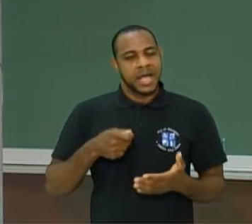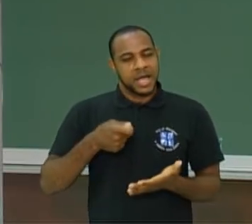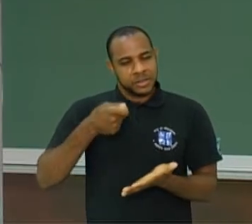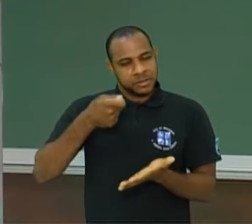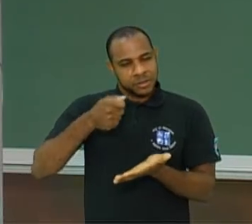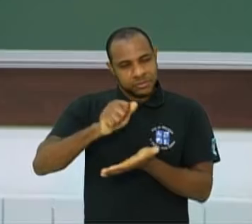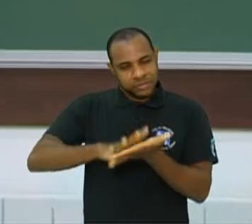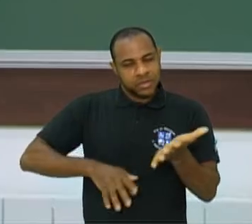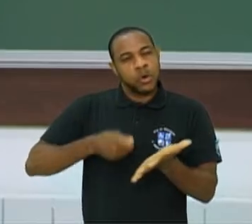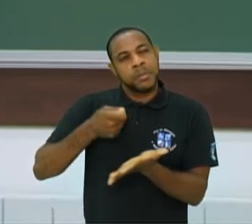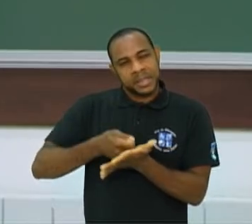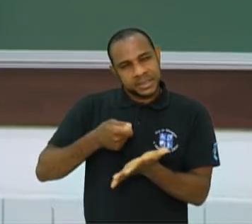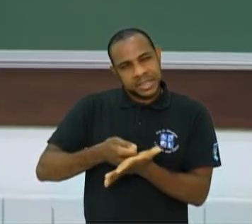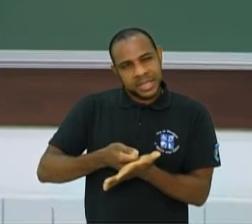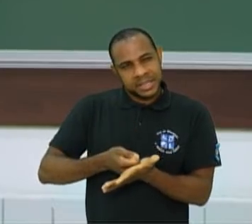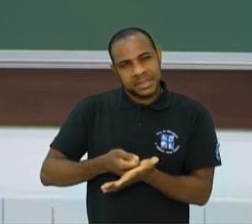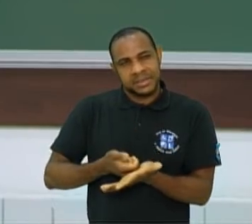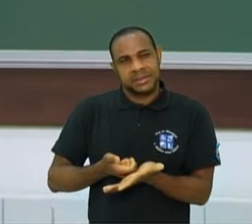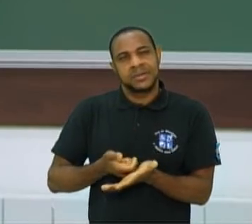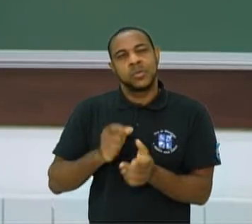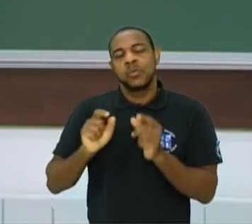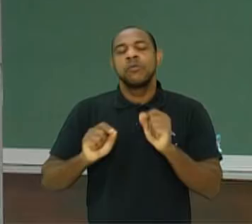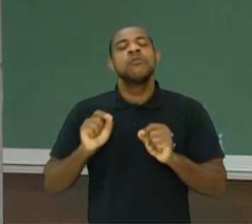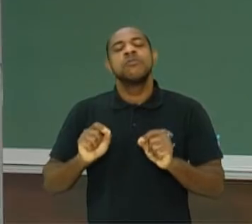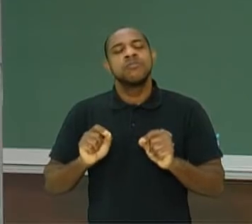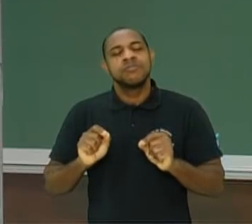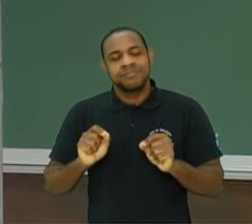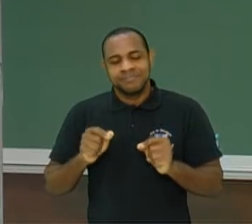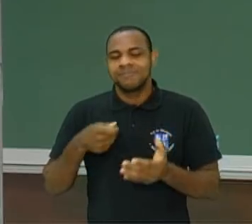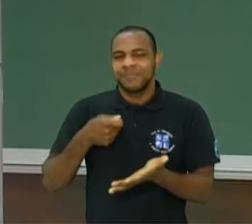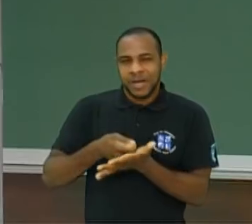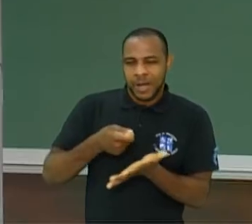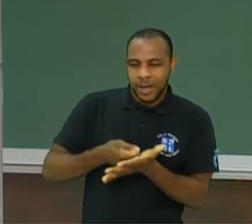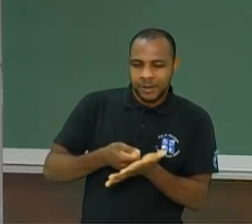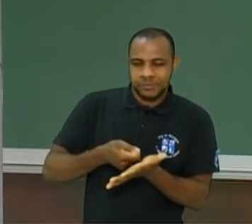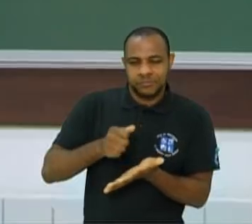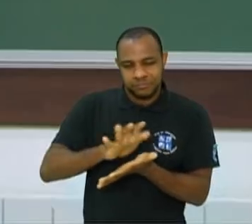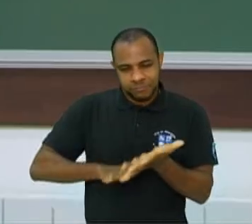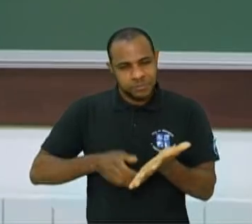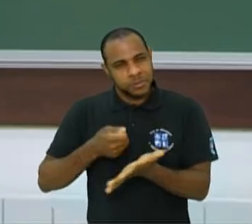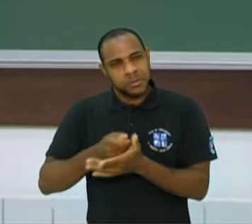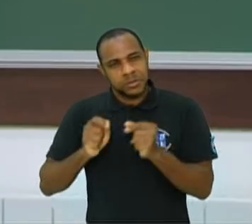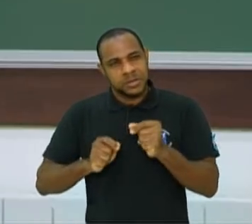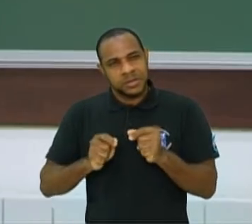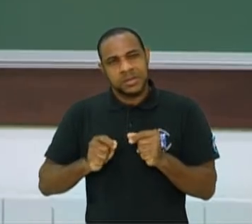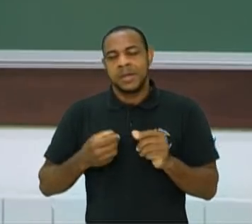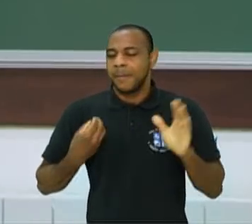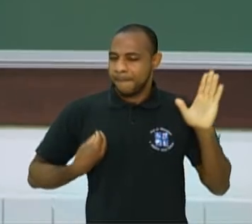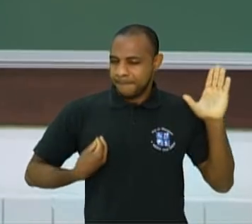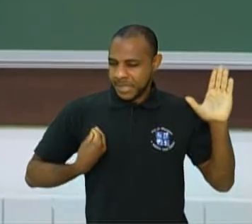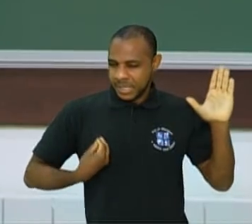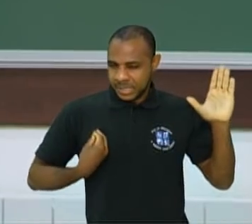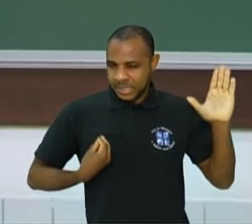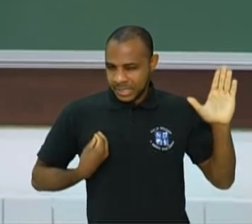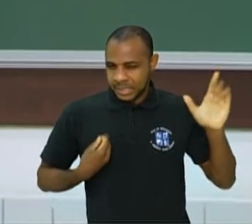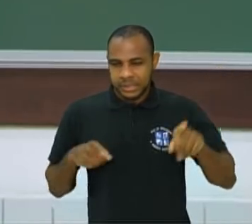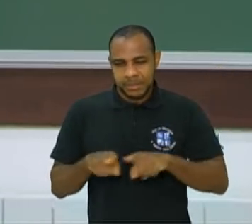quê? Não escutei, hã? Isso mesmo, vale presença